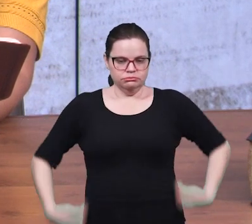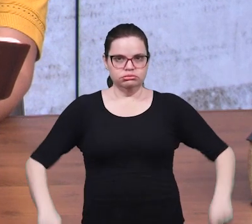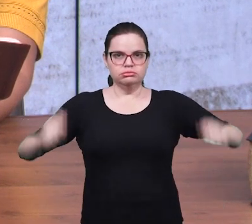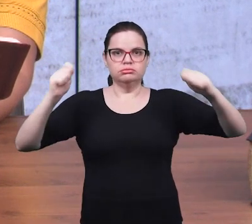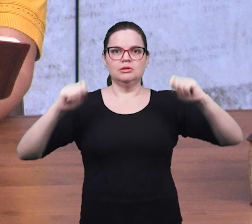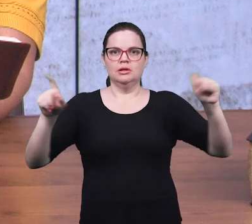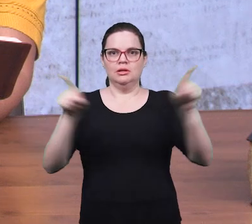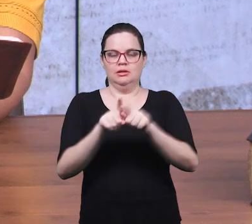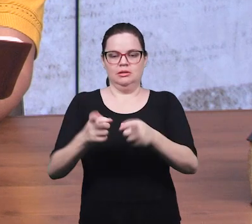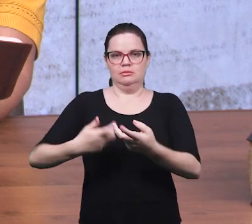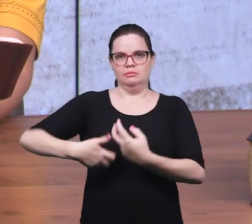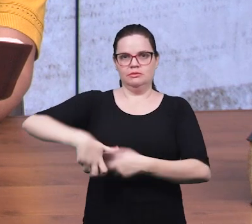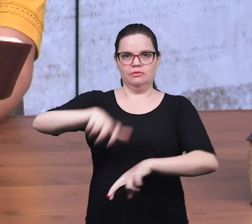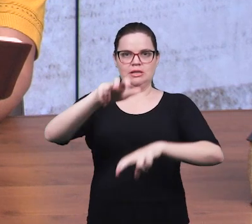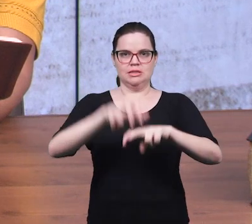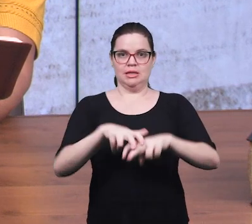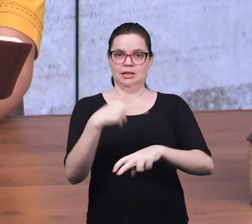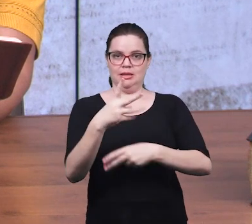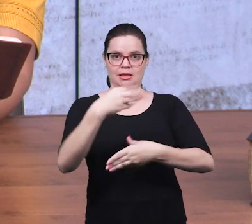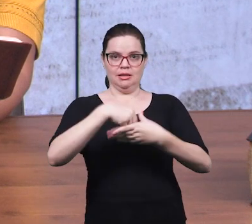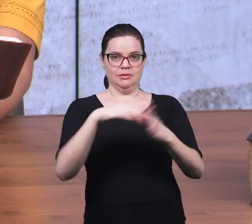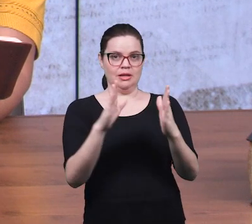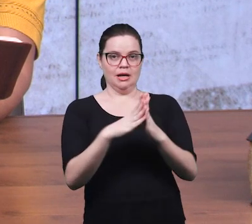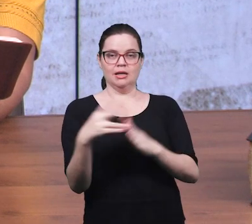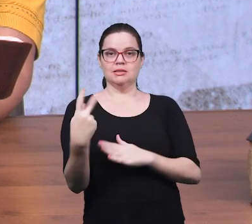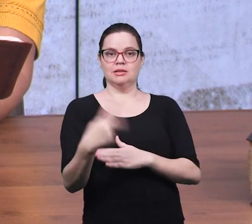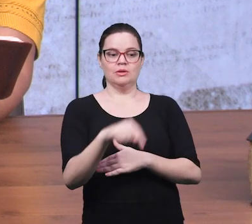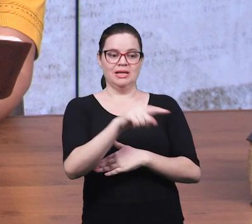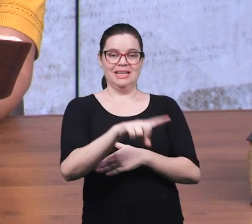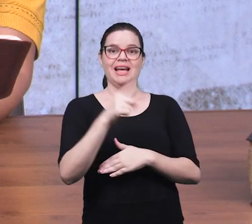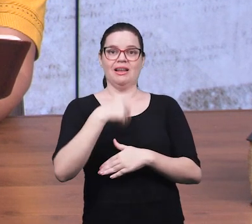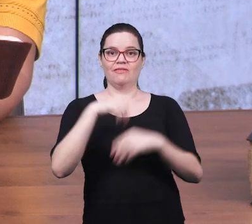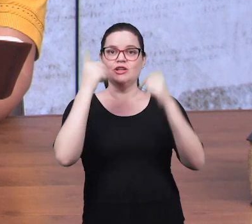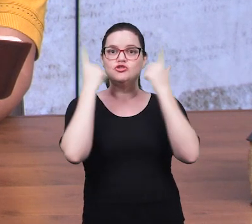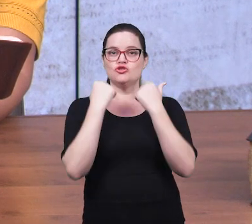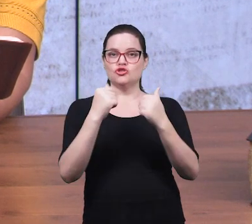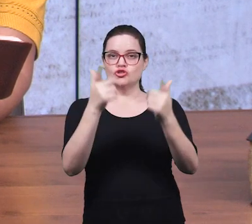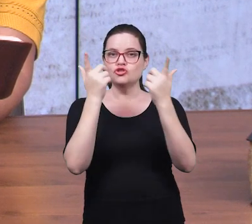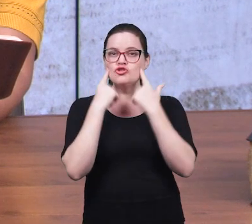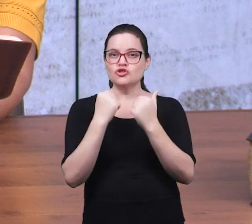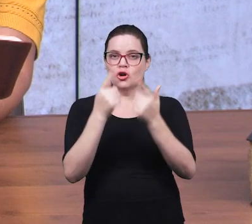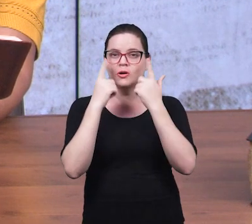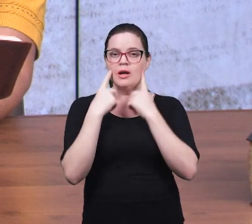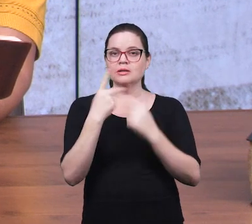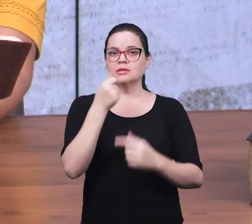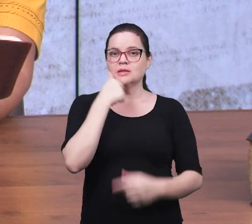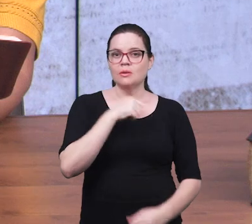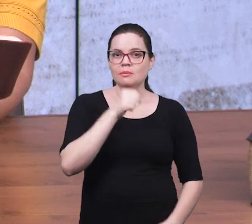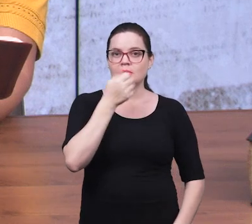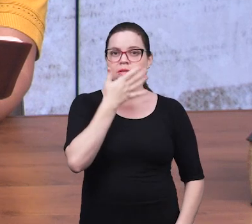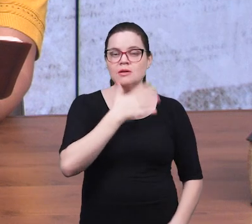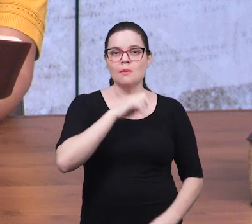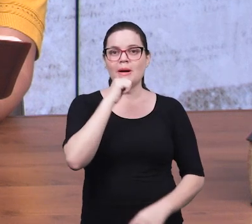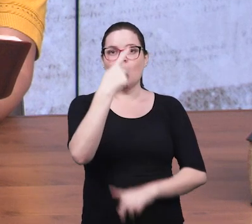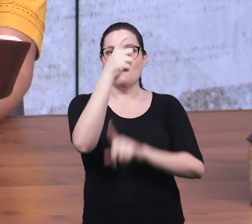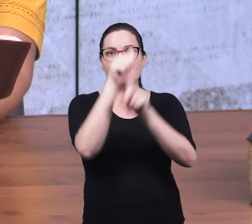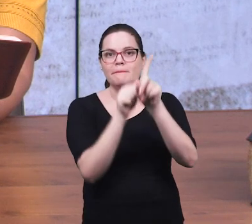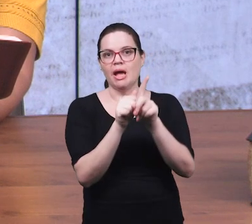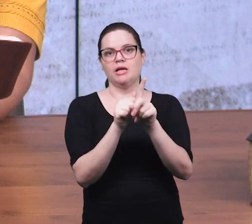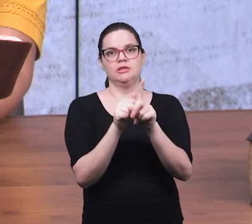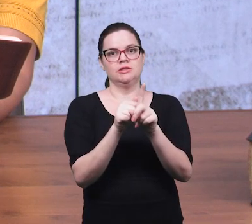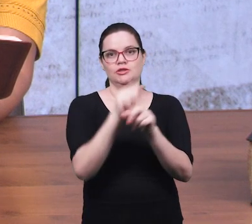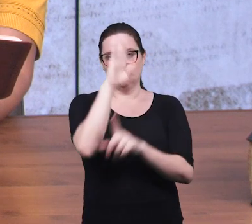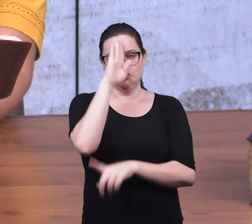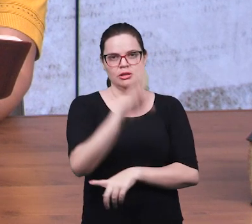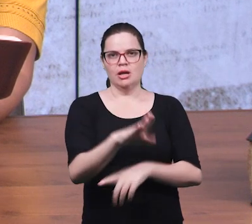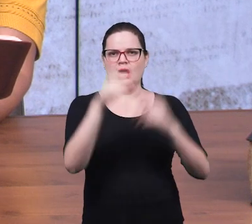se assentará na tua casa, e chorará a seu pai e a sua mãe um mês inteiro.